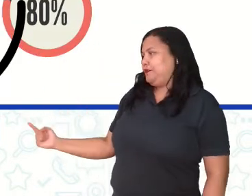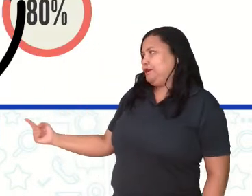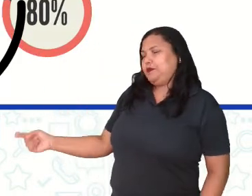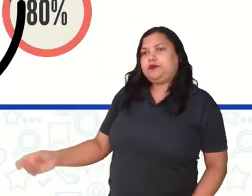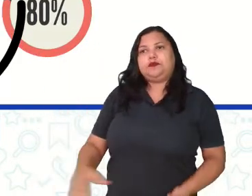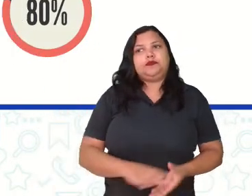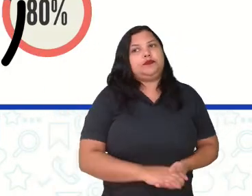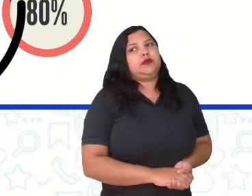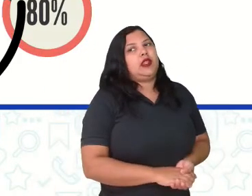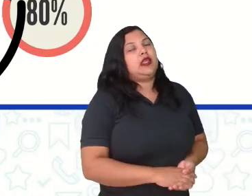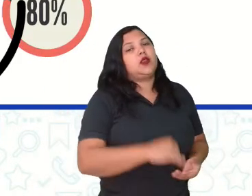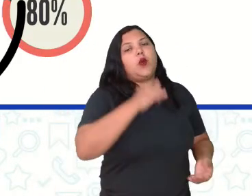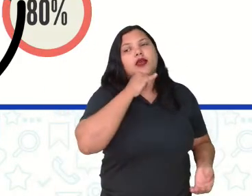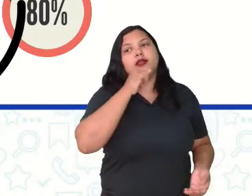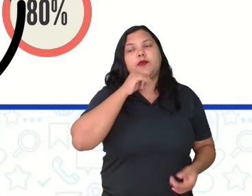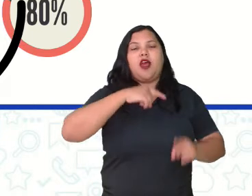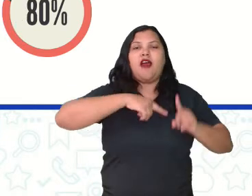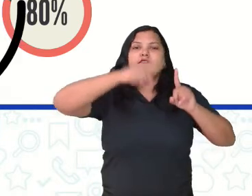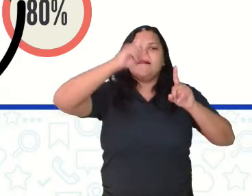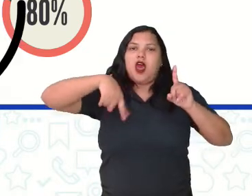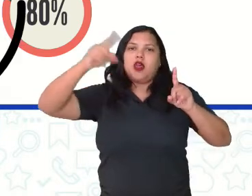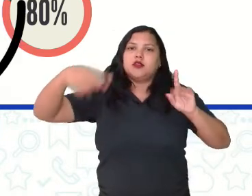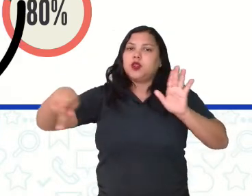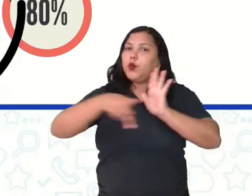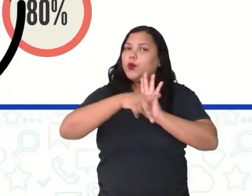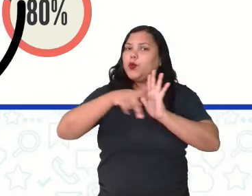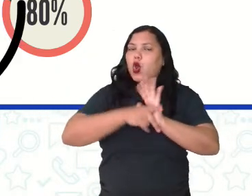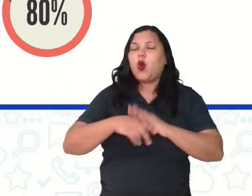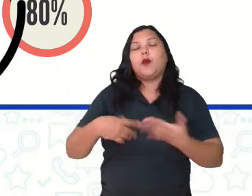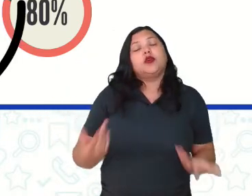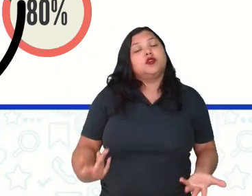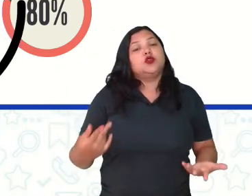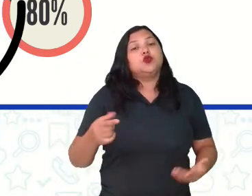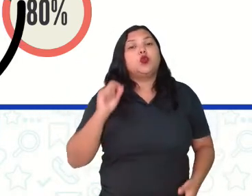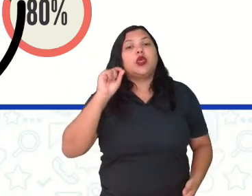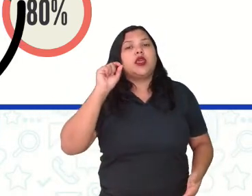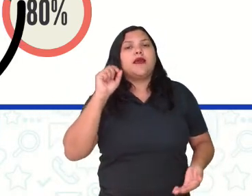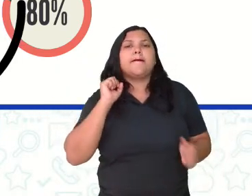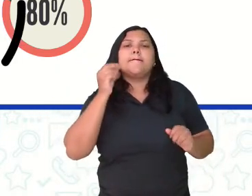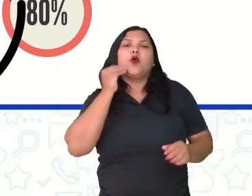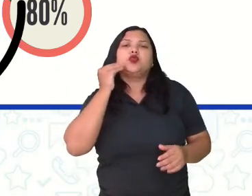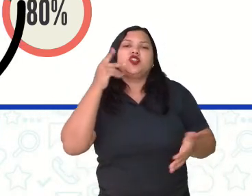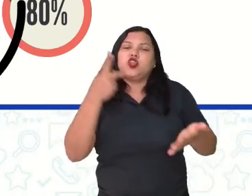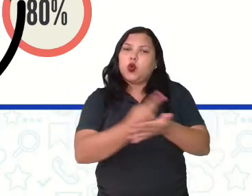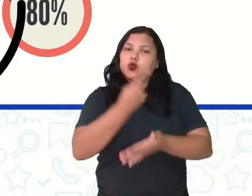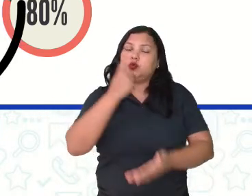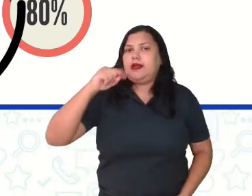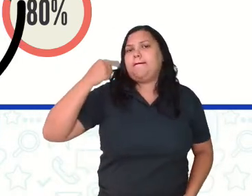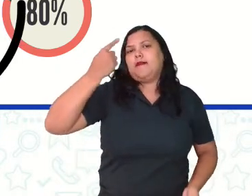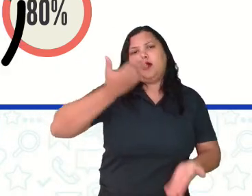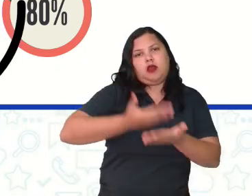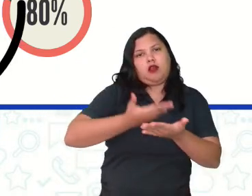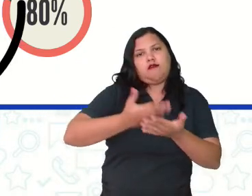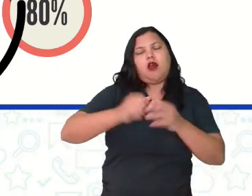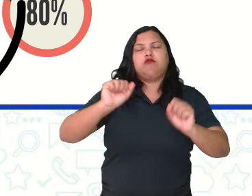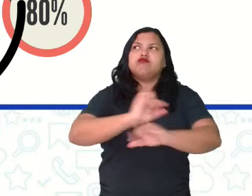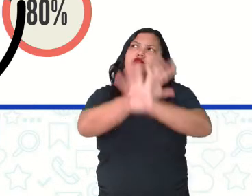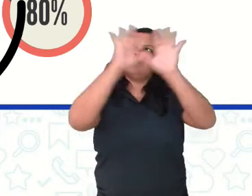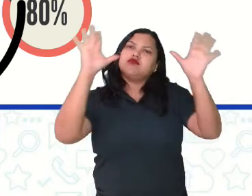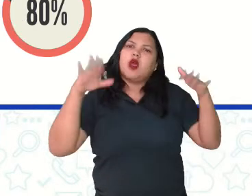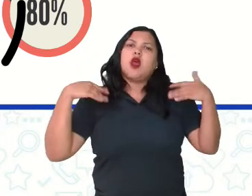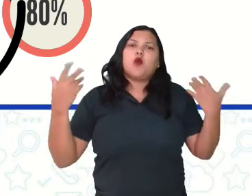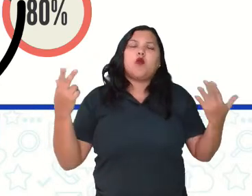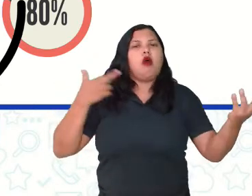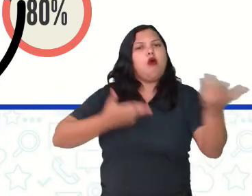aí, tá certo? Então, a variação aí das probabilidades. Então, a gente vai na próxima aula esclarecer bem como é que a gente